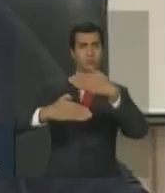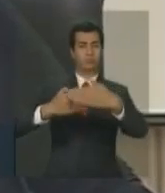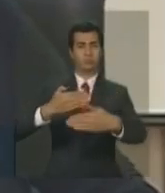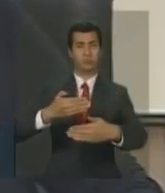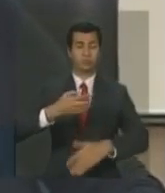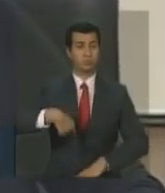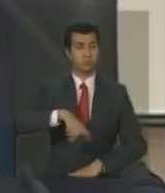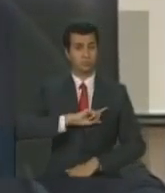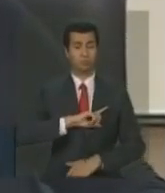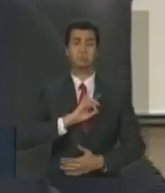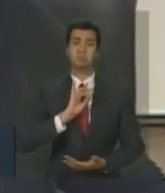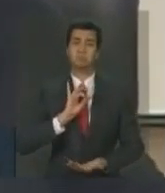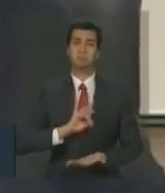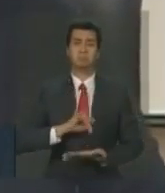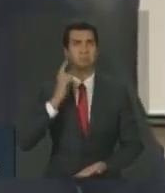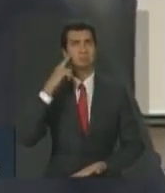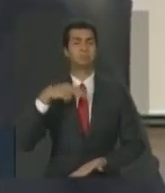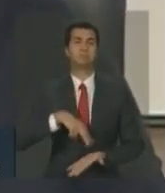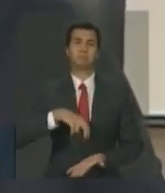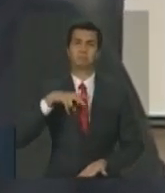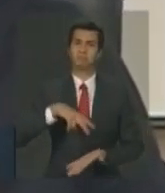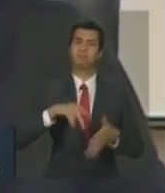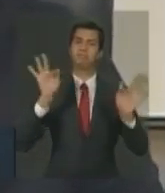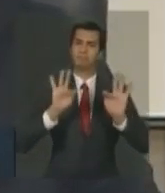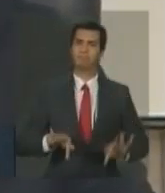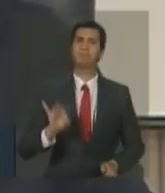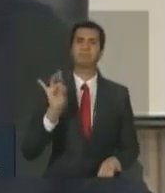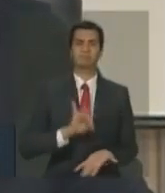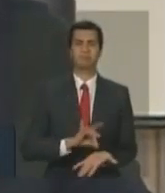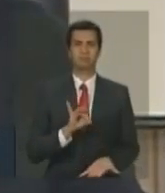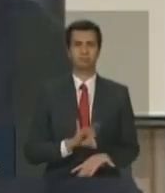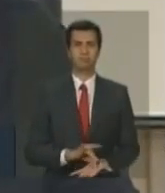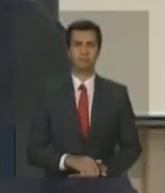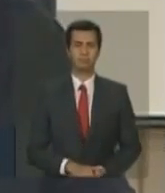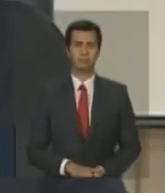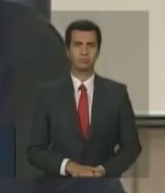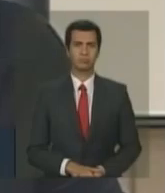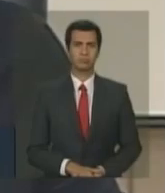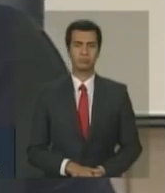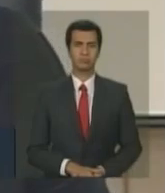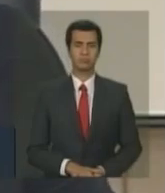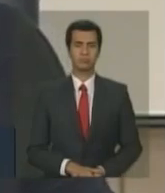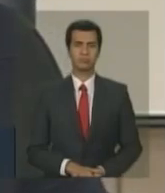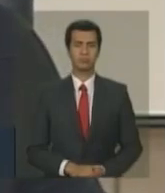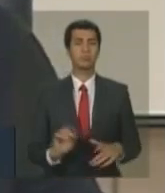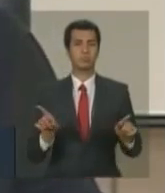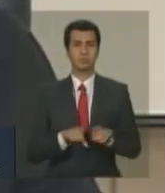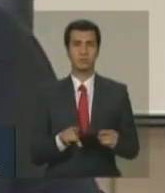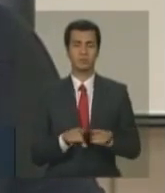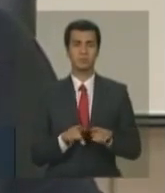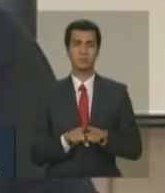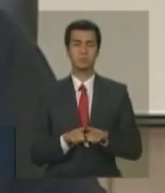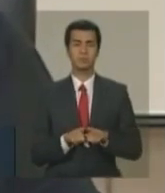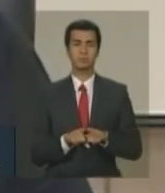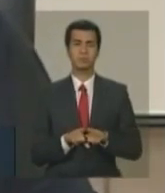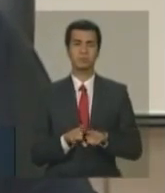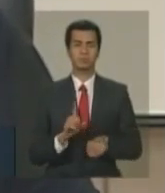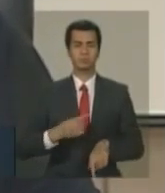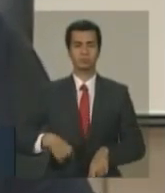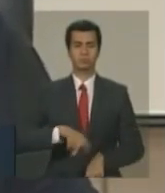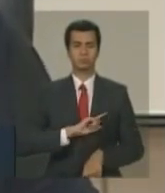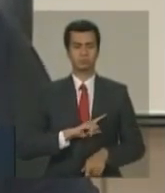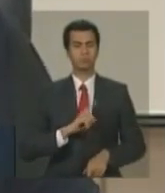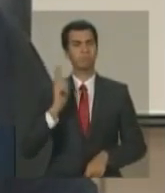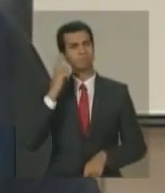motivo de comemoração e motivo também de avaliação da